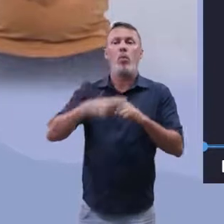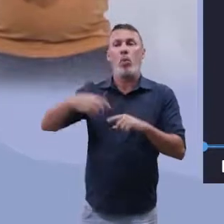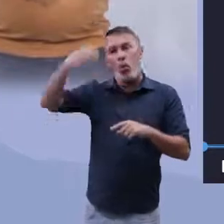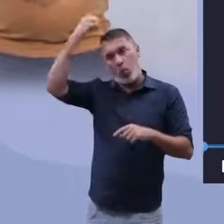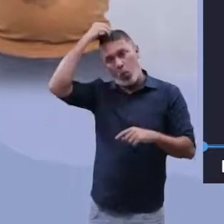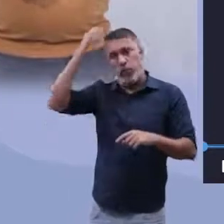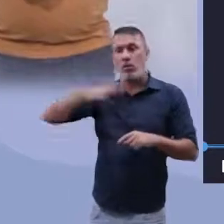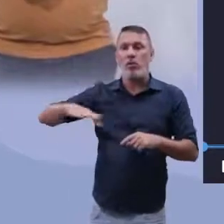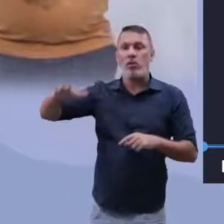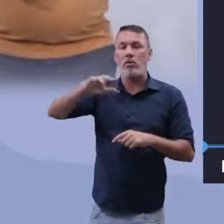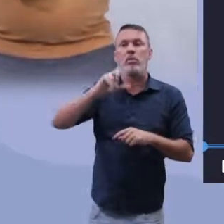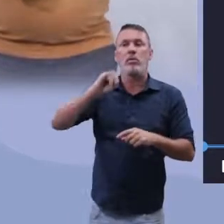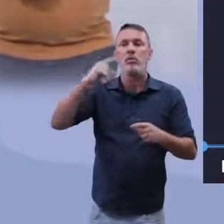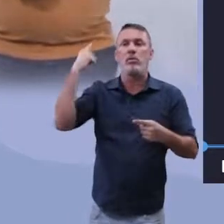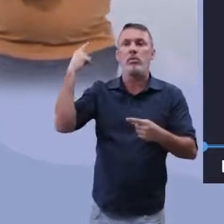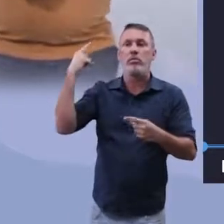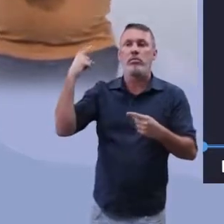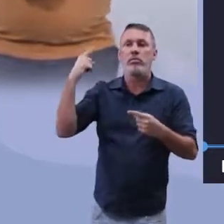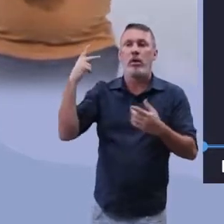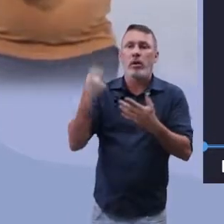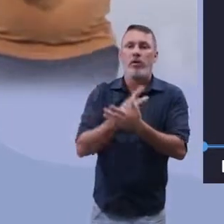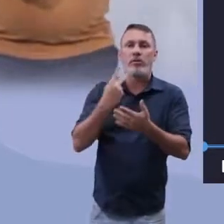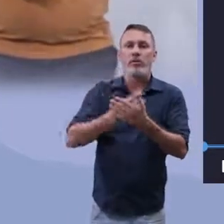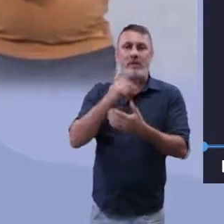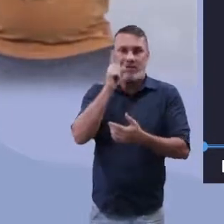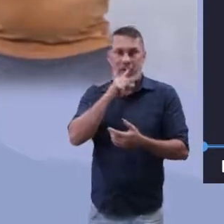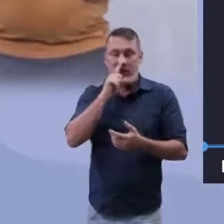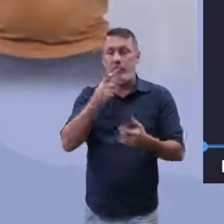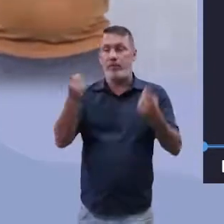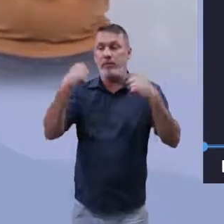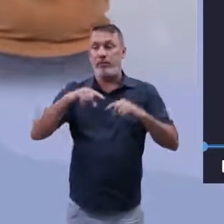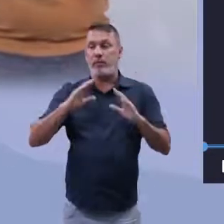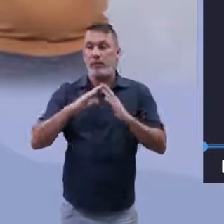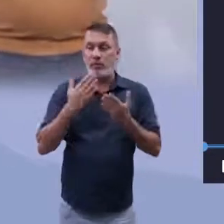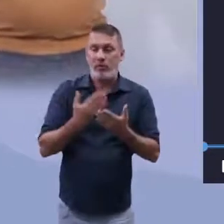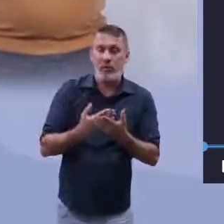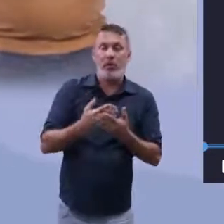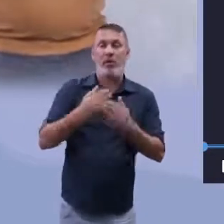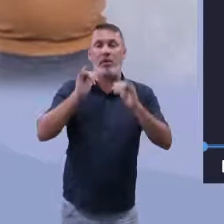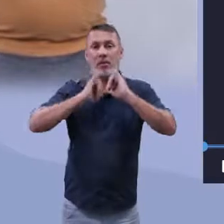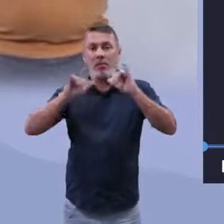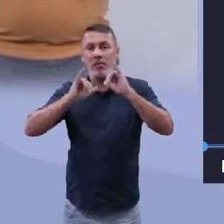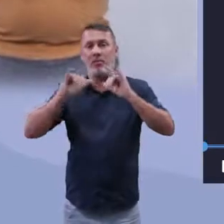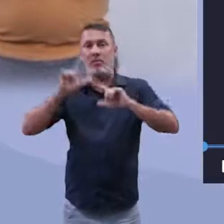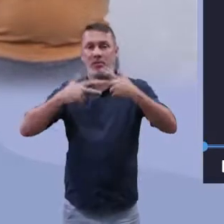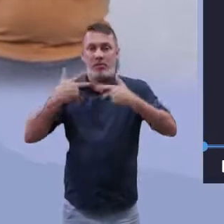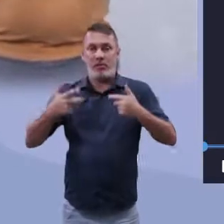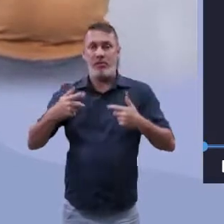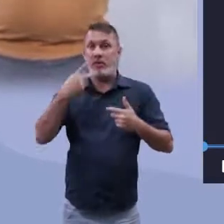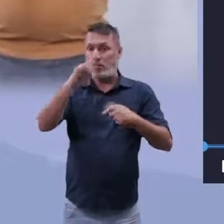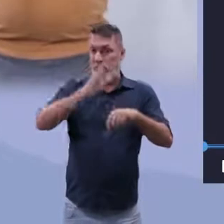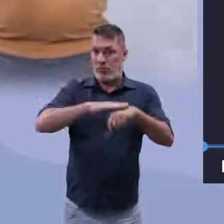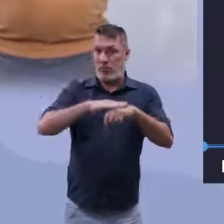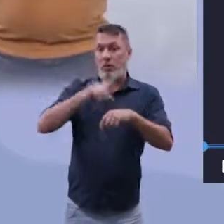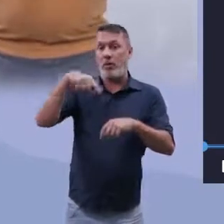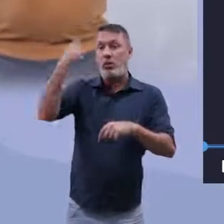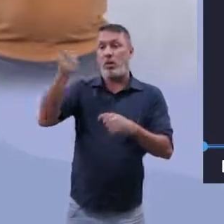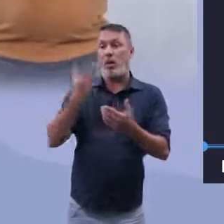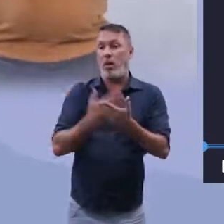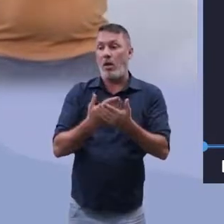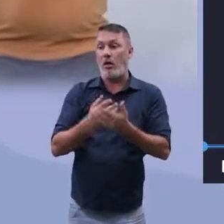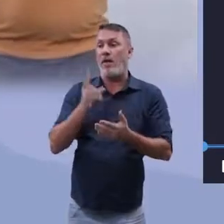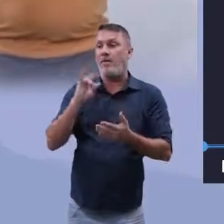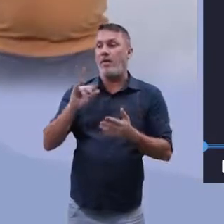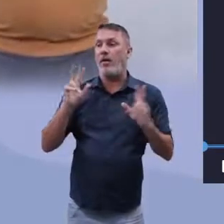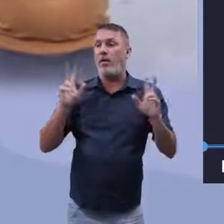para culpar, penalizar alguém por essas falhas e a escola e a mídia vai ficar ao cargo de vocês como escrever. Na próxima